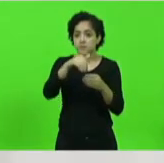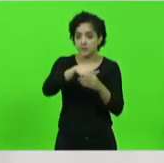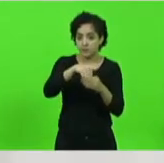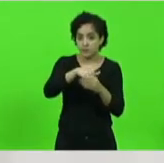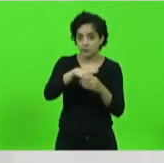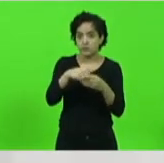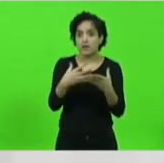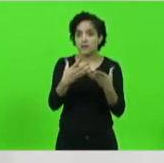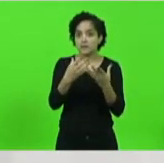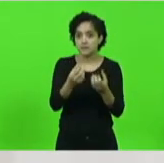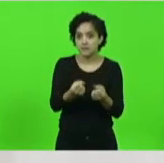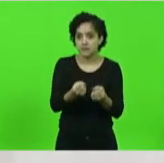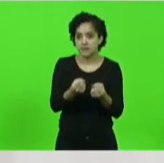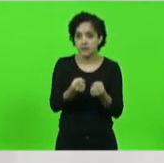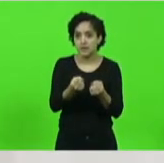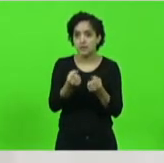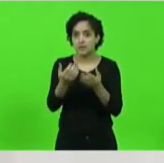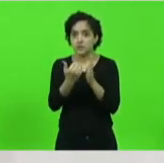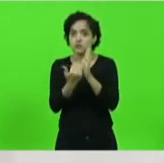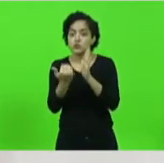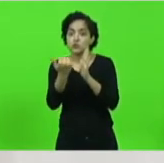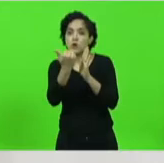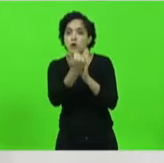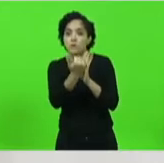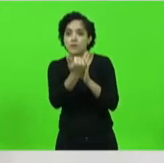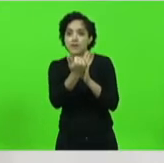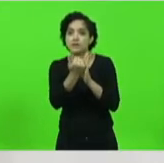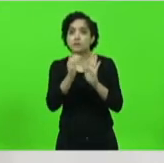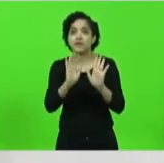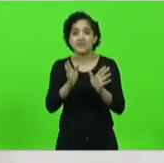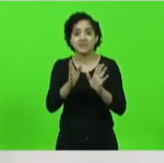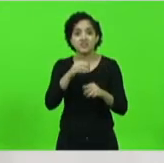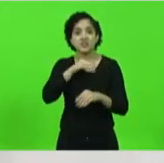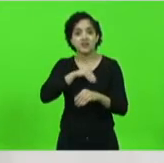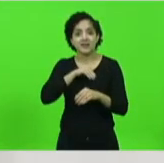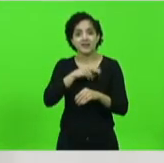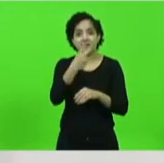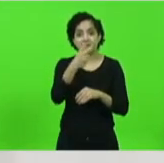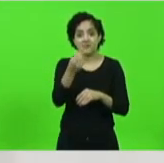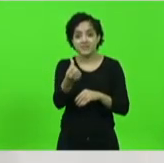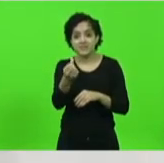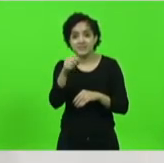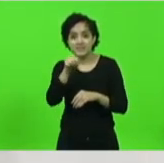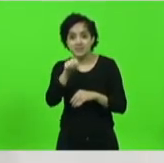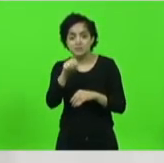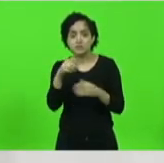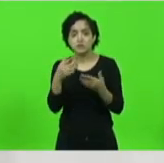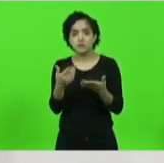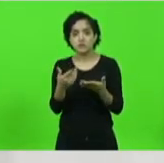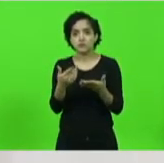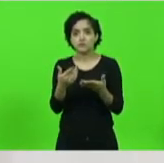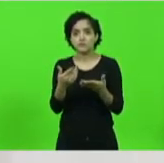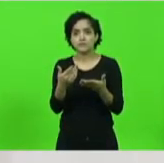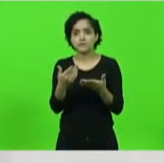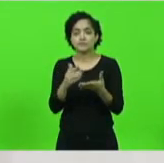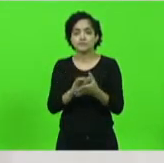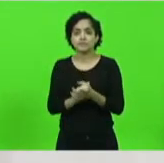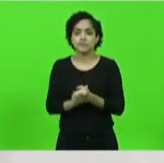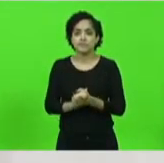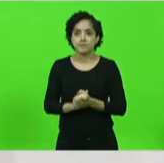favor de um aumento para quem já ganha 26, 27, ganhar 32, 5 mil de aumento,